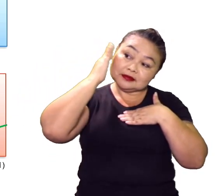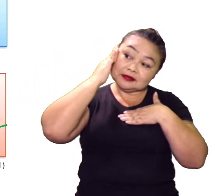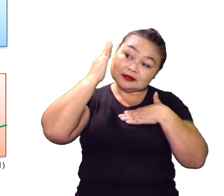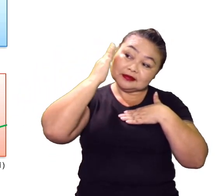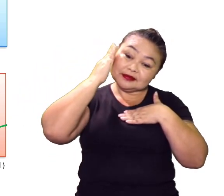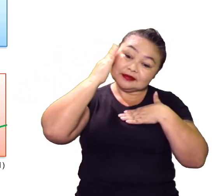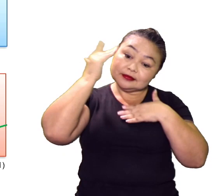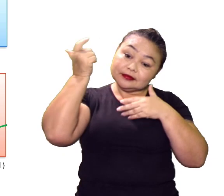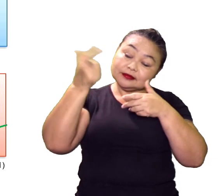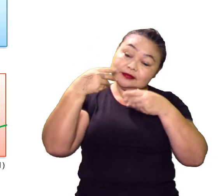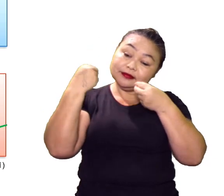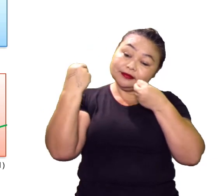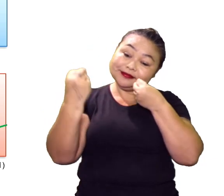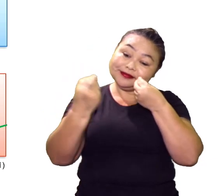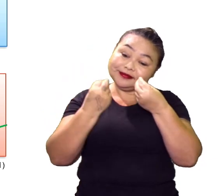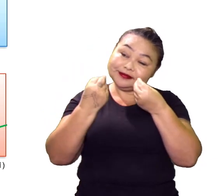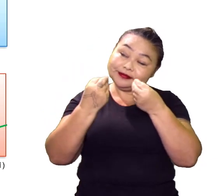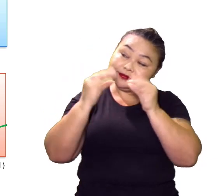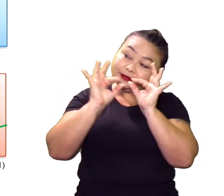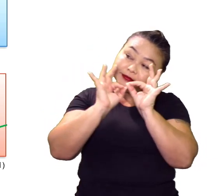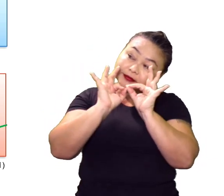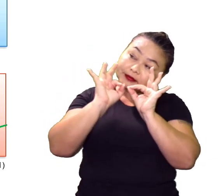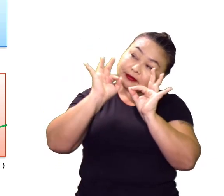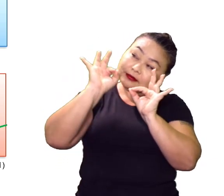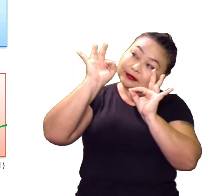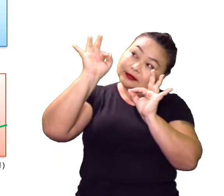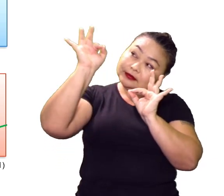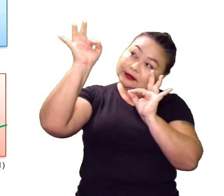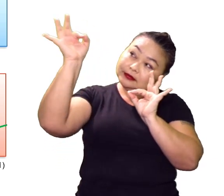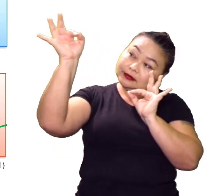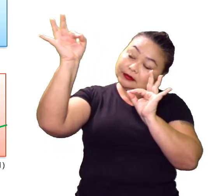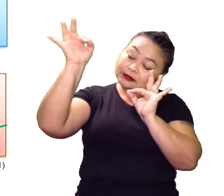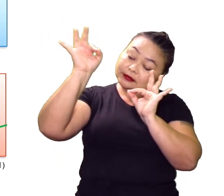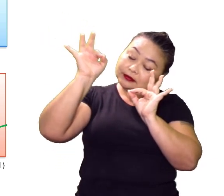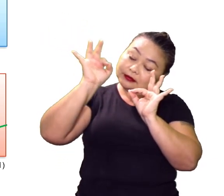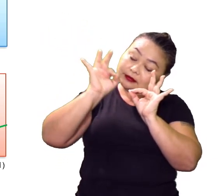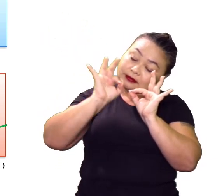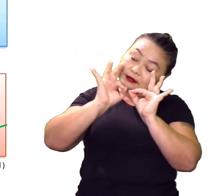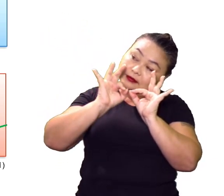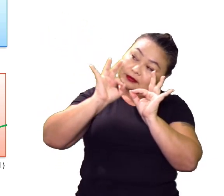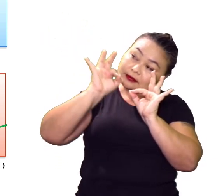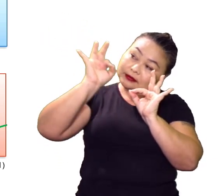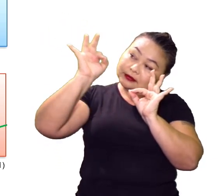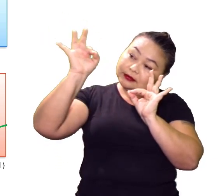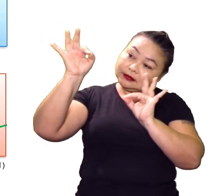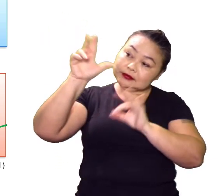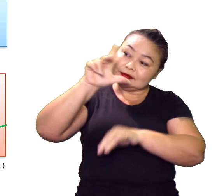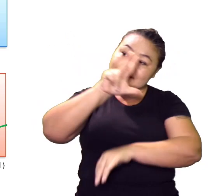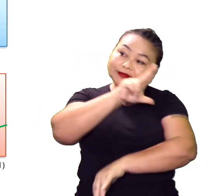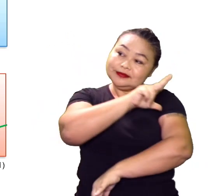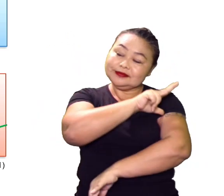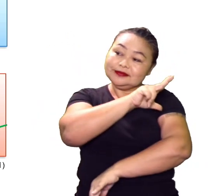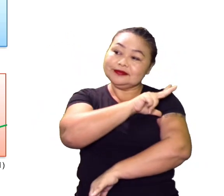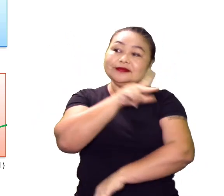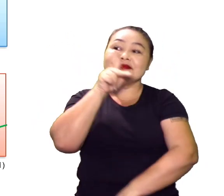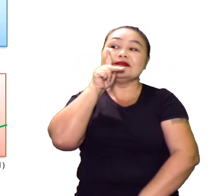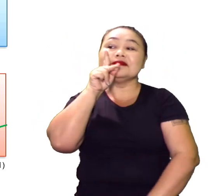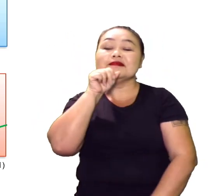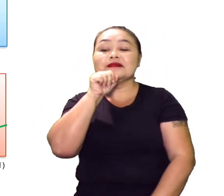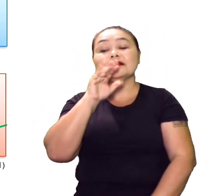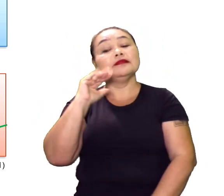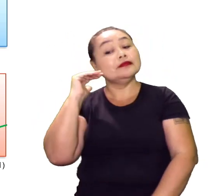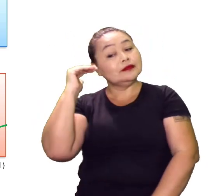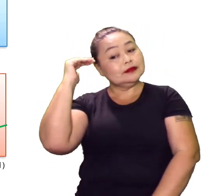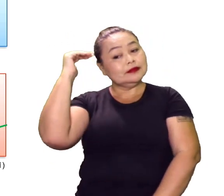noção da altitude. A altitude, a altura de Vilhena em relação a Porto Velho é uma região mais